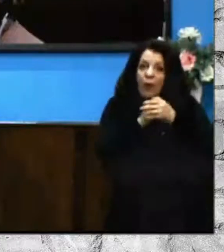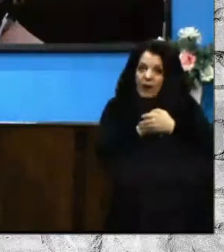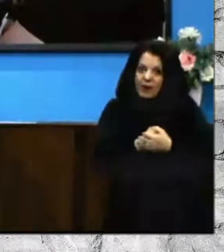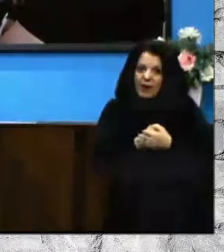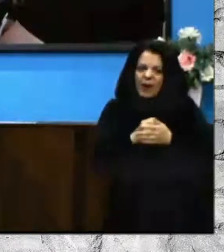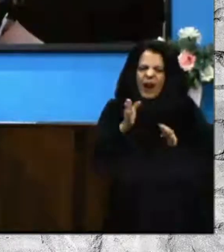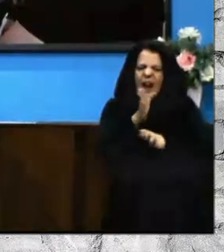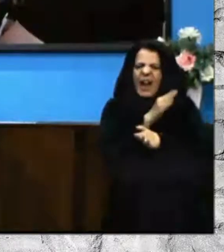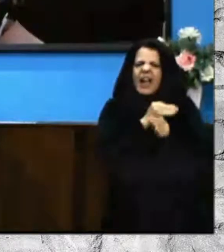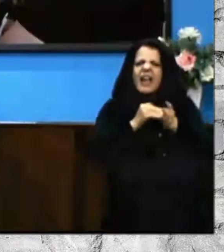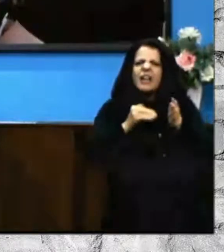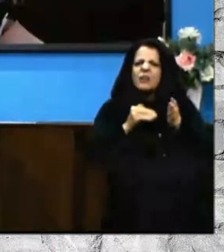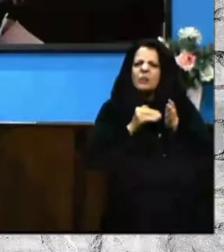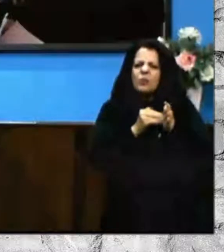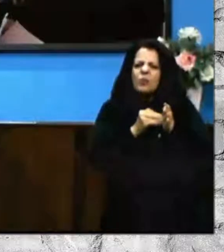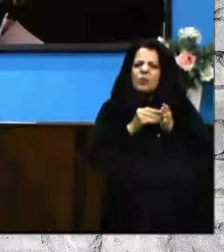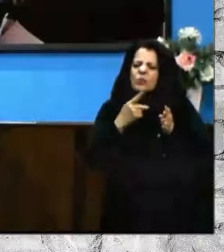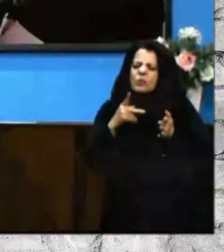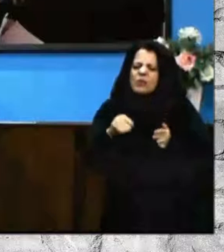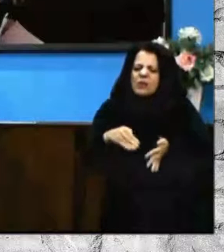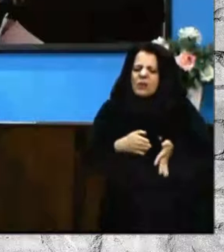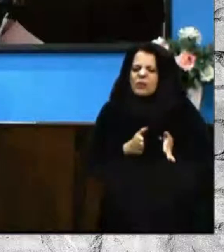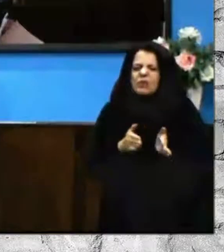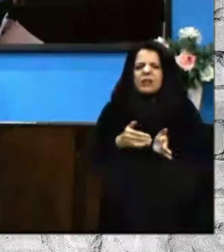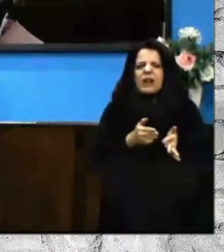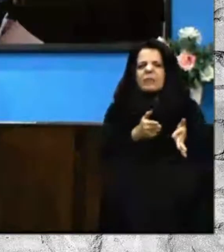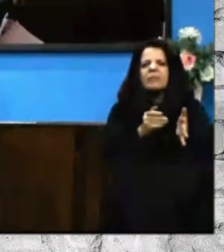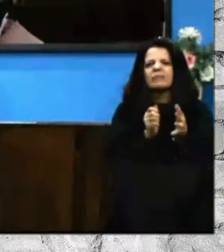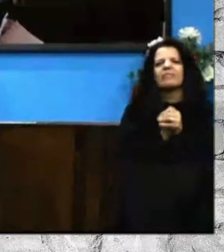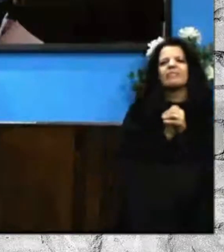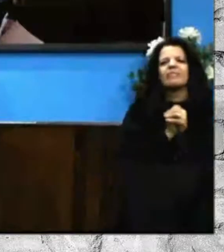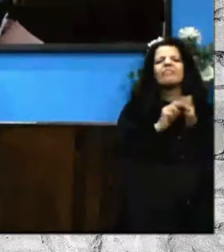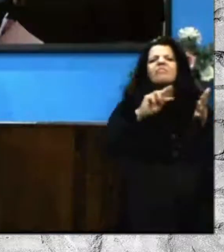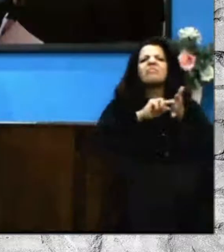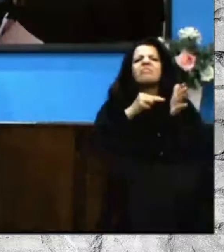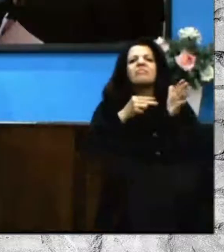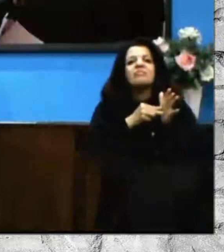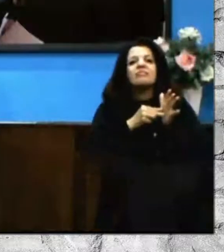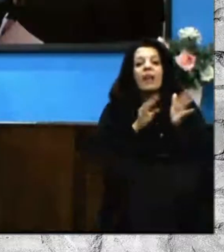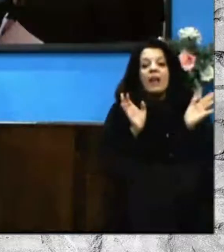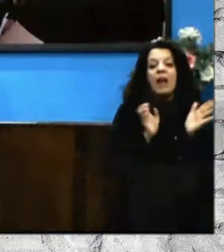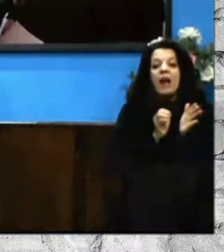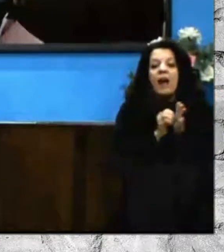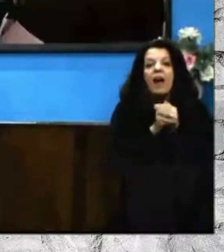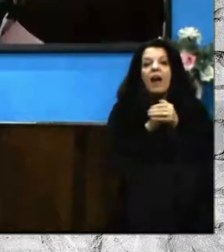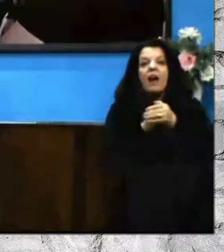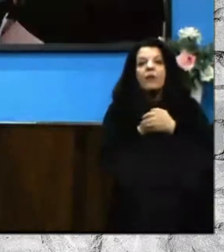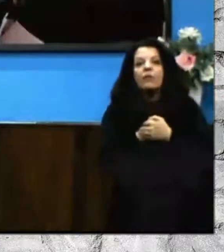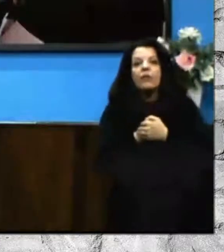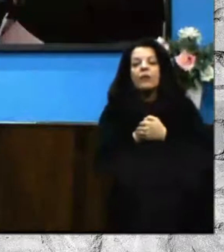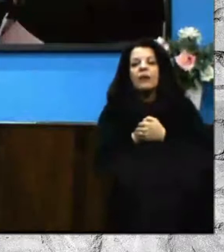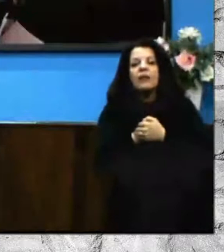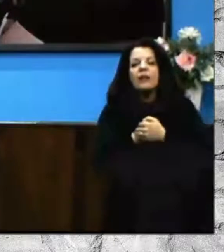seus caminhos. Ou seja, ele vai guardar aqueles que